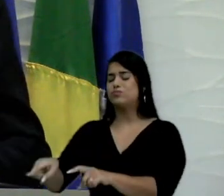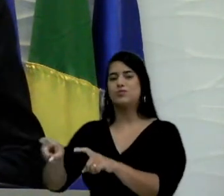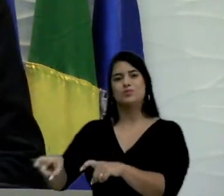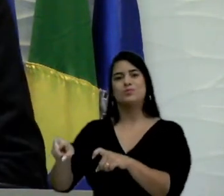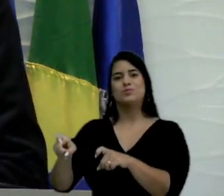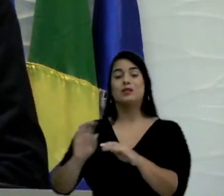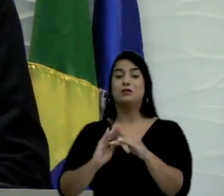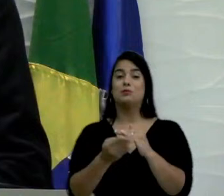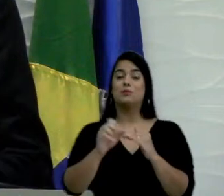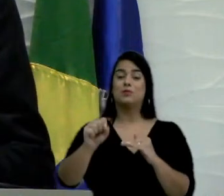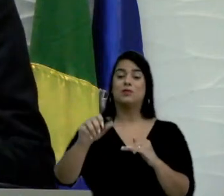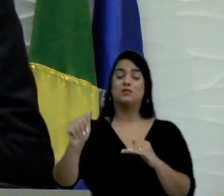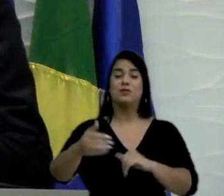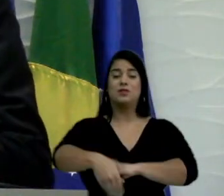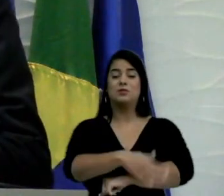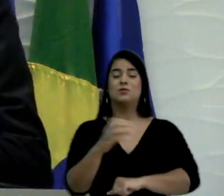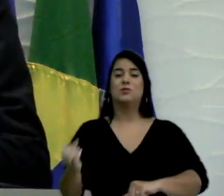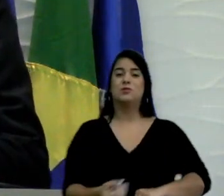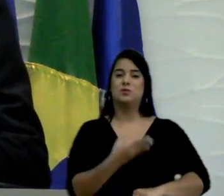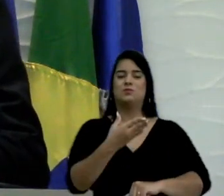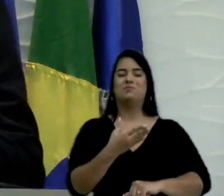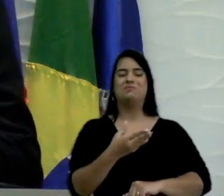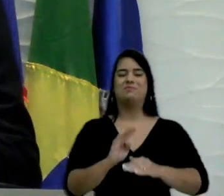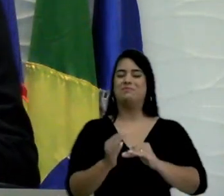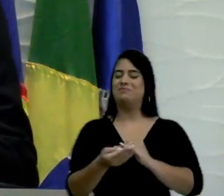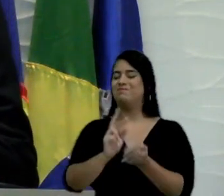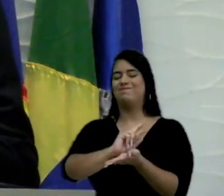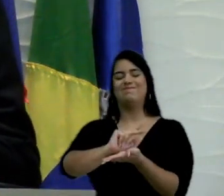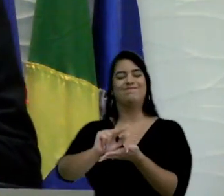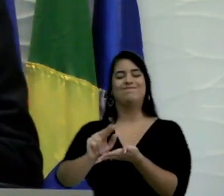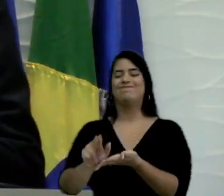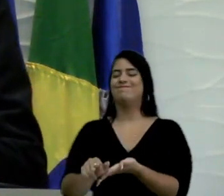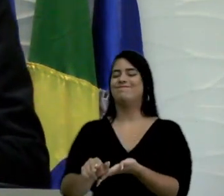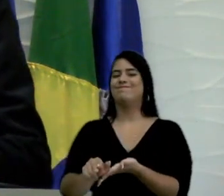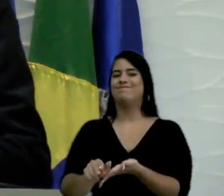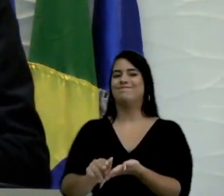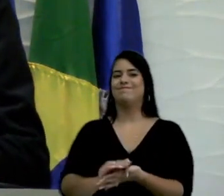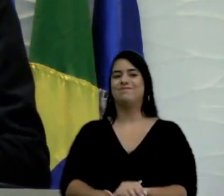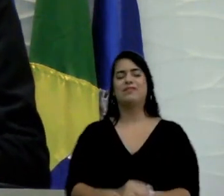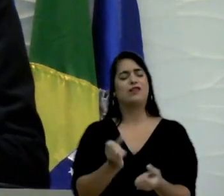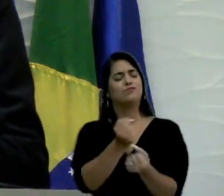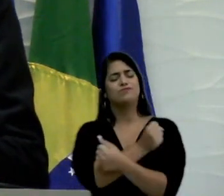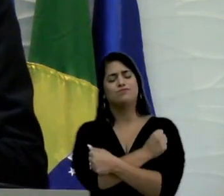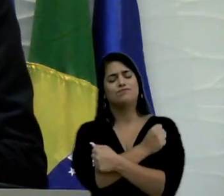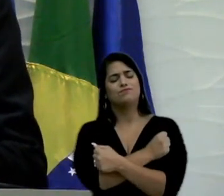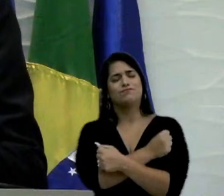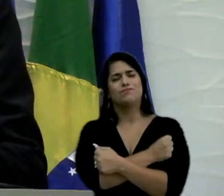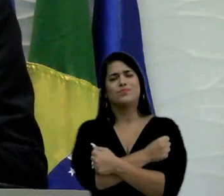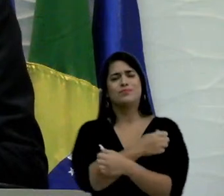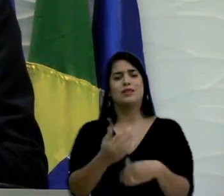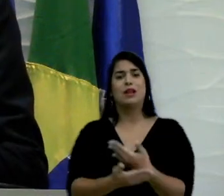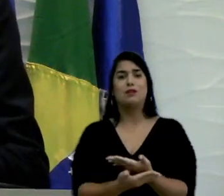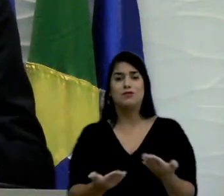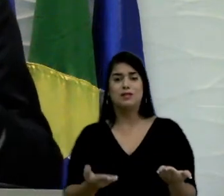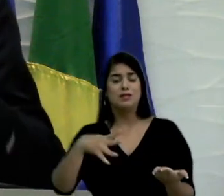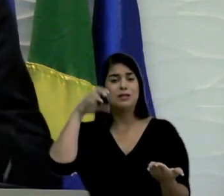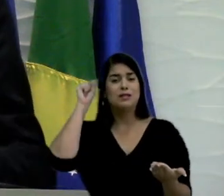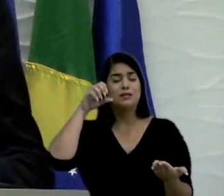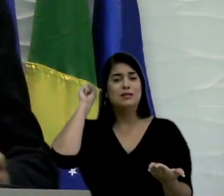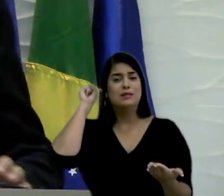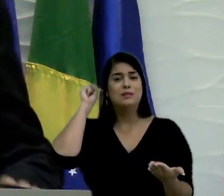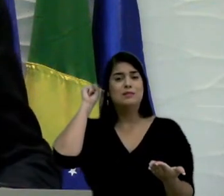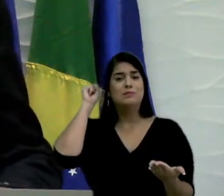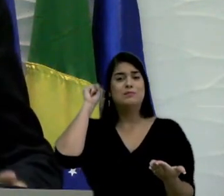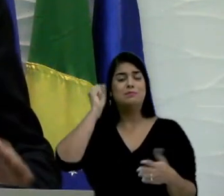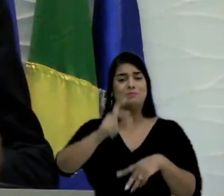Santo Afonso Rua Nova alto Santiago Rua da Caixa um abraço e a vocês que escutam a